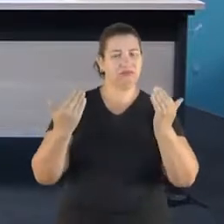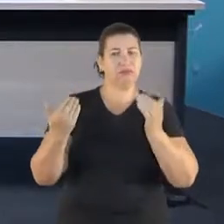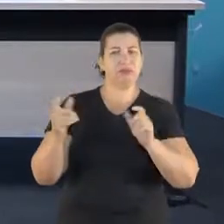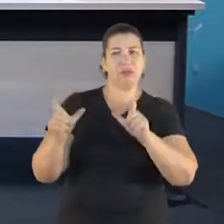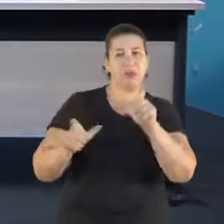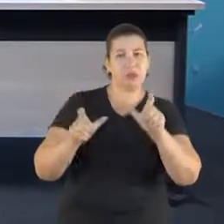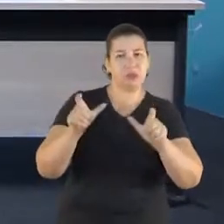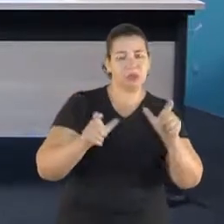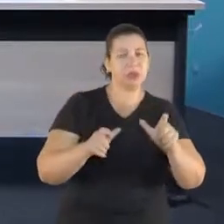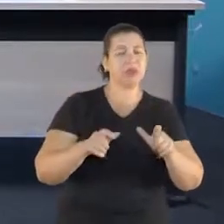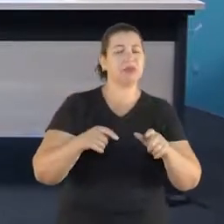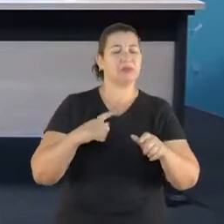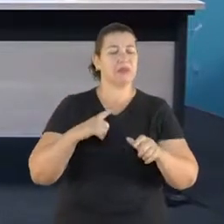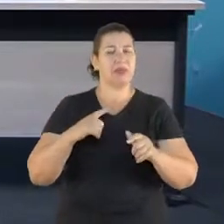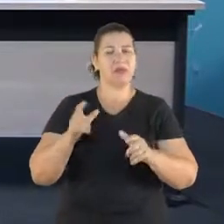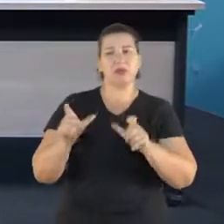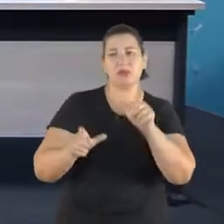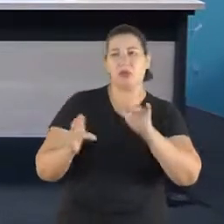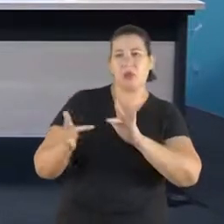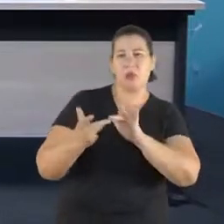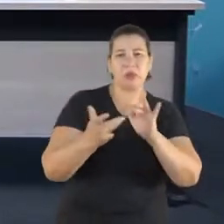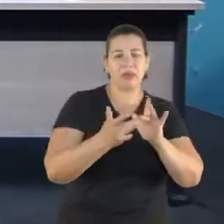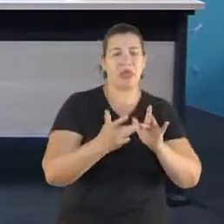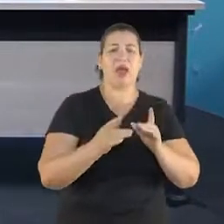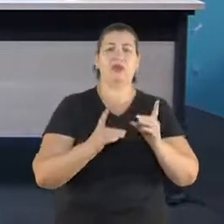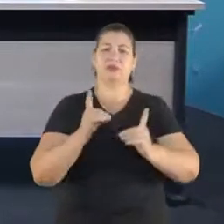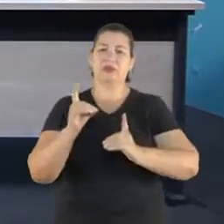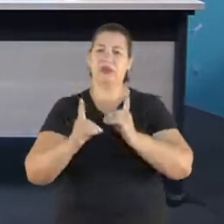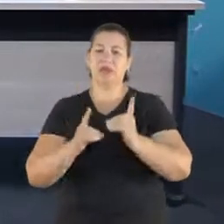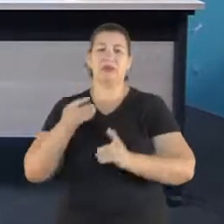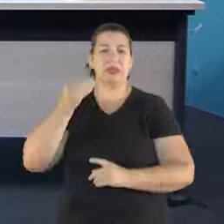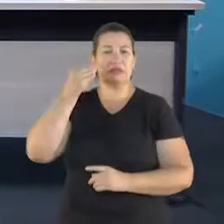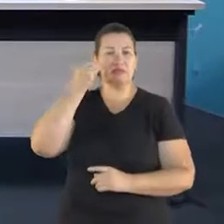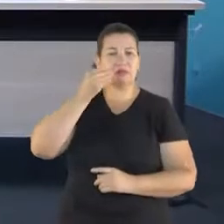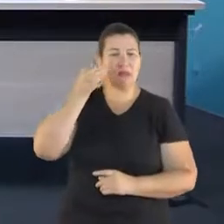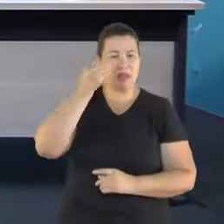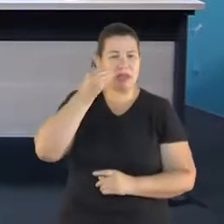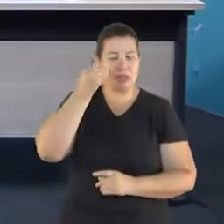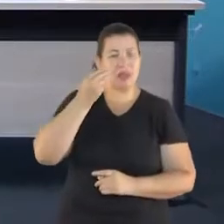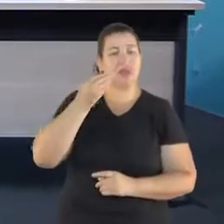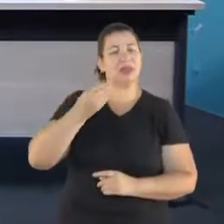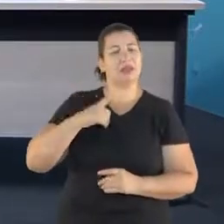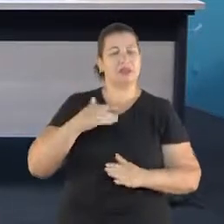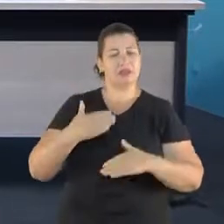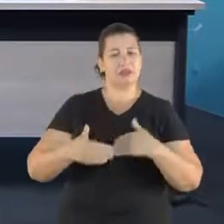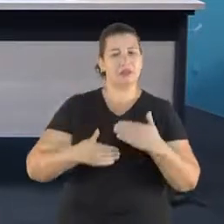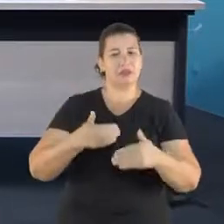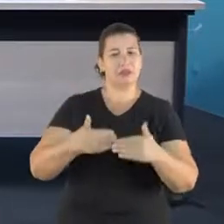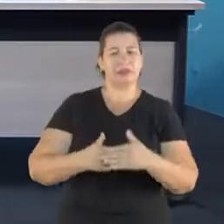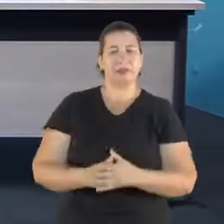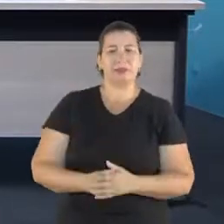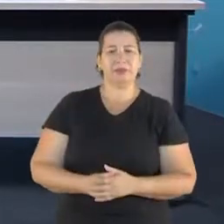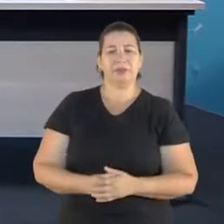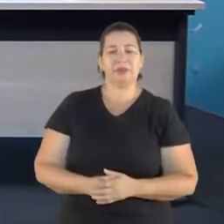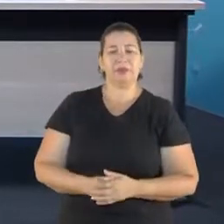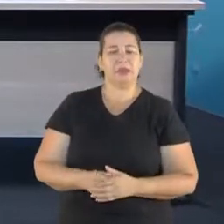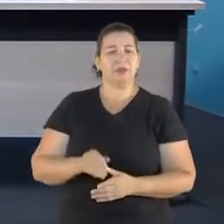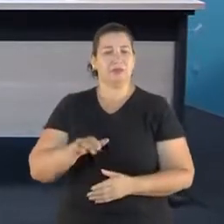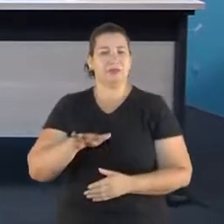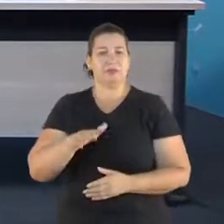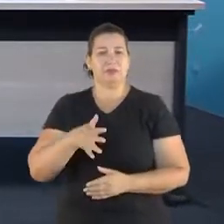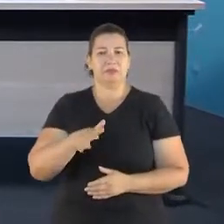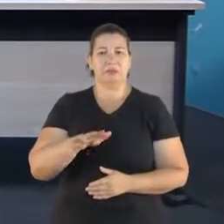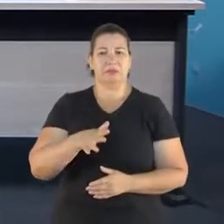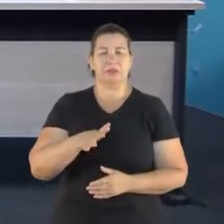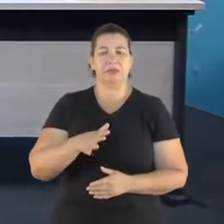depender justamente das relações sociais que a gente tinha falado e dos diálogos e das experiências que ocorrem durante todo esse processo. Uma estimativa média